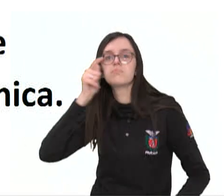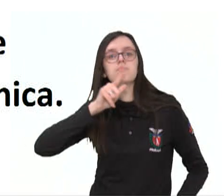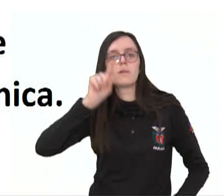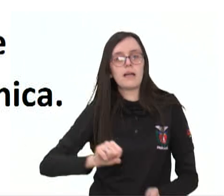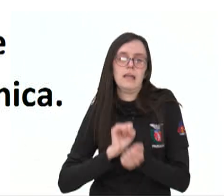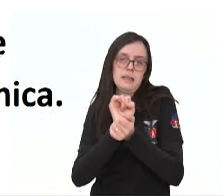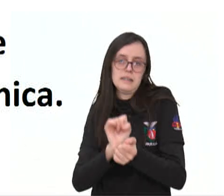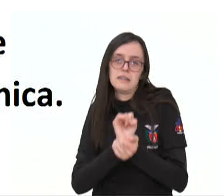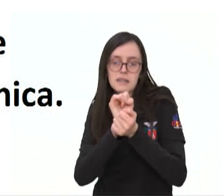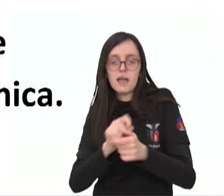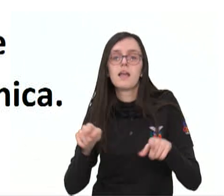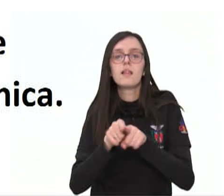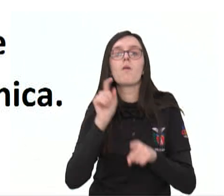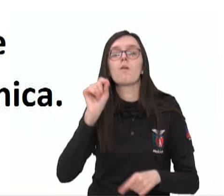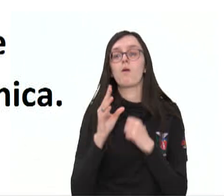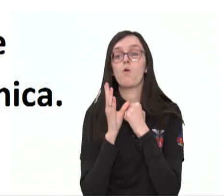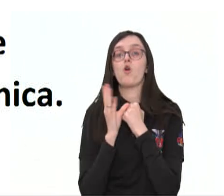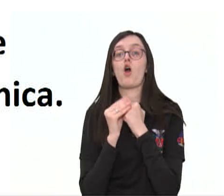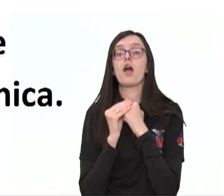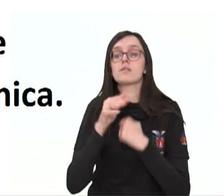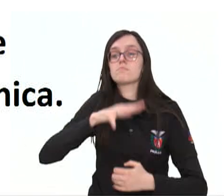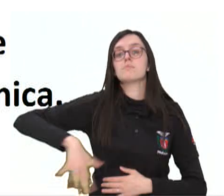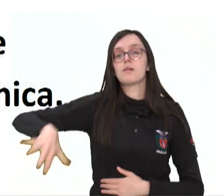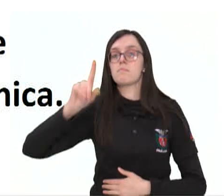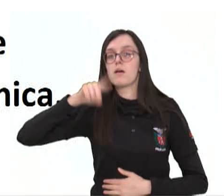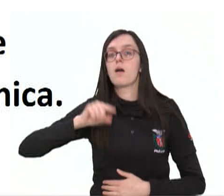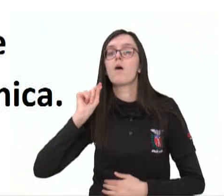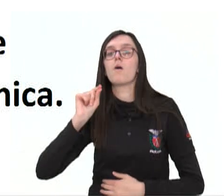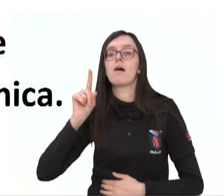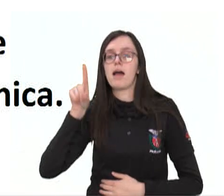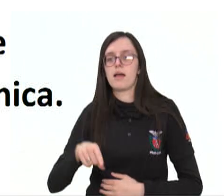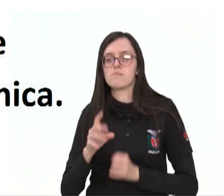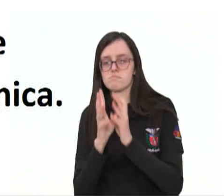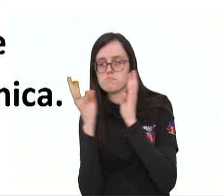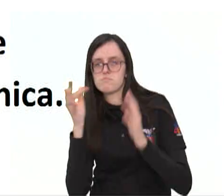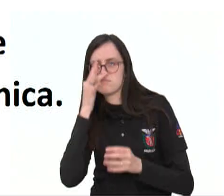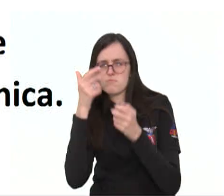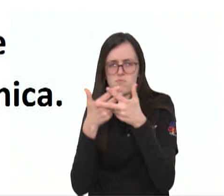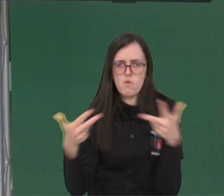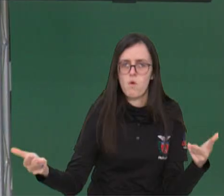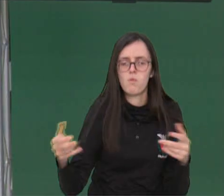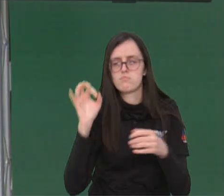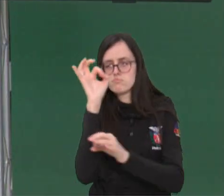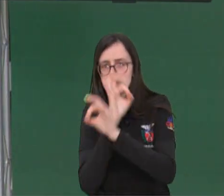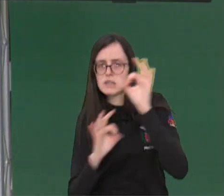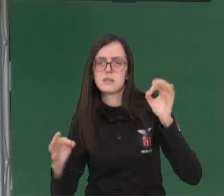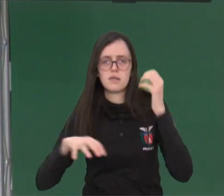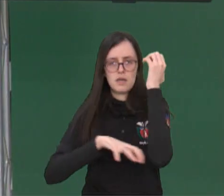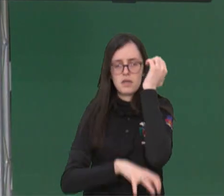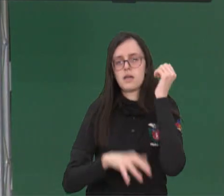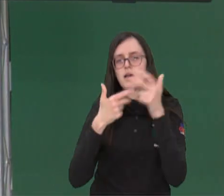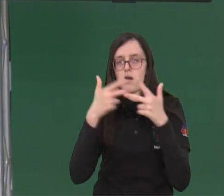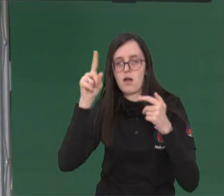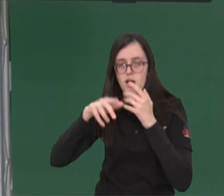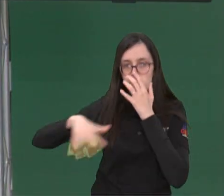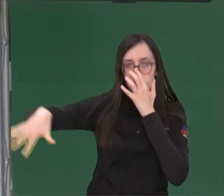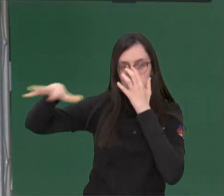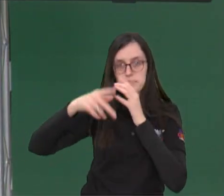escravos indígenas e o conhecimento desses indígenas com essas plantas, ervas, sementes, raízes da região